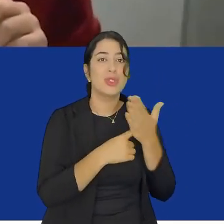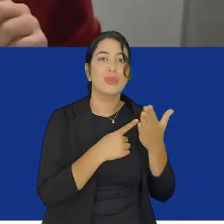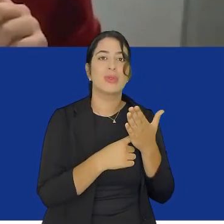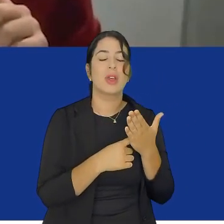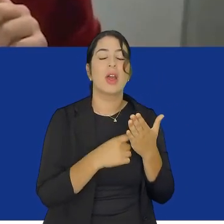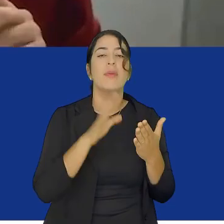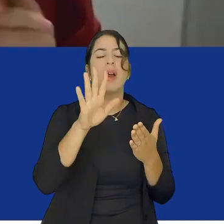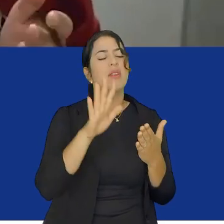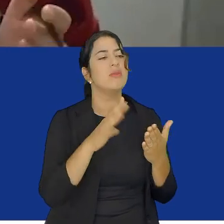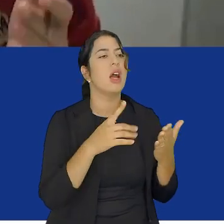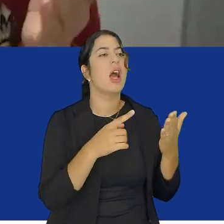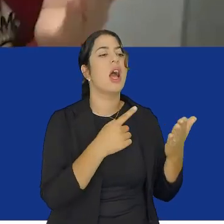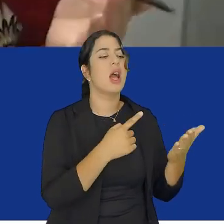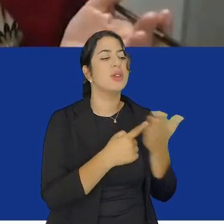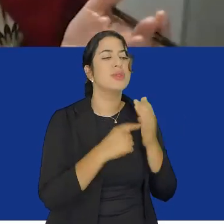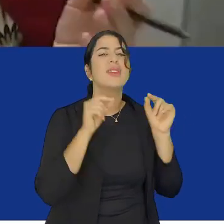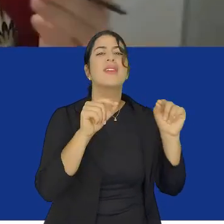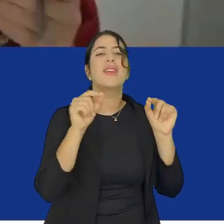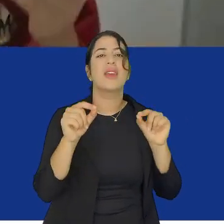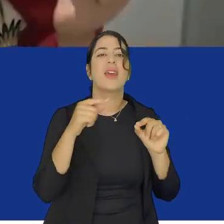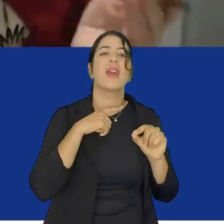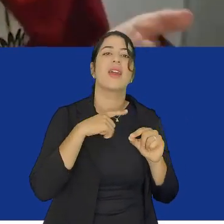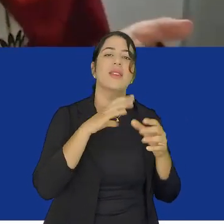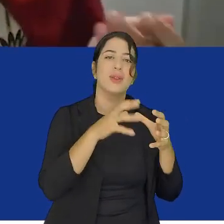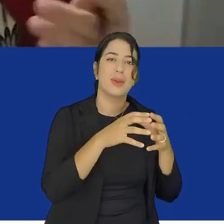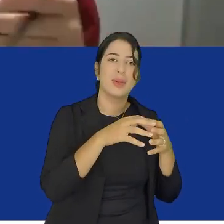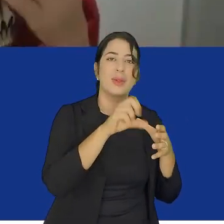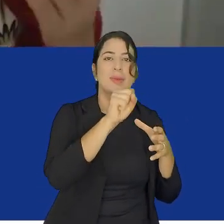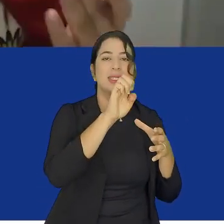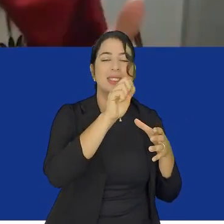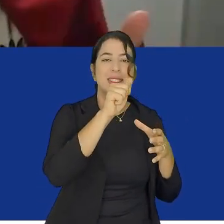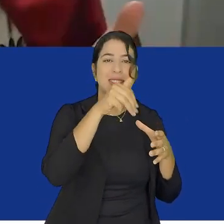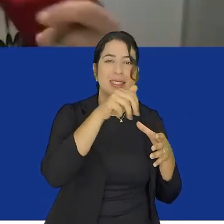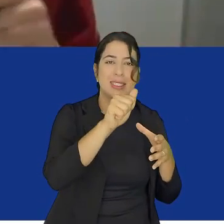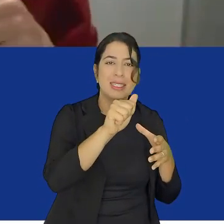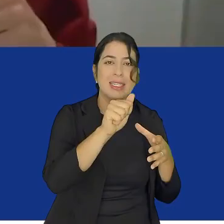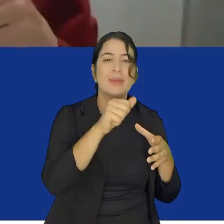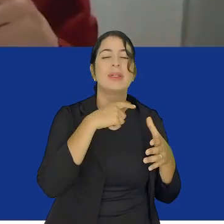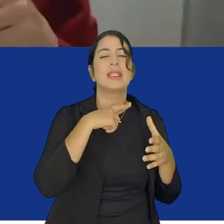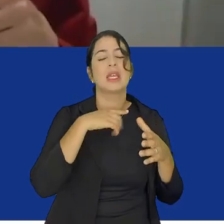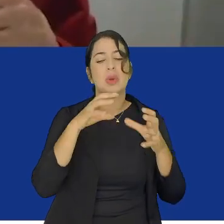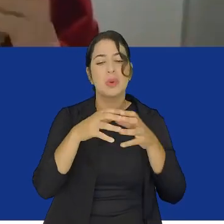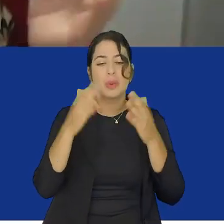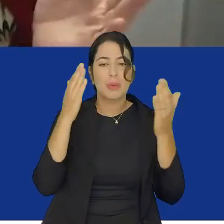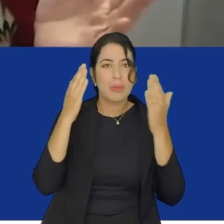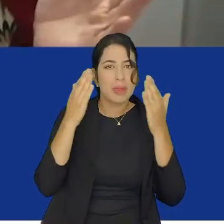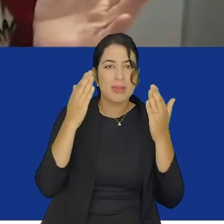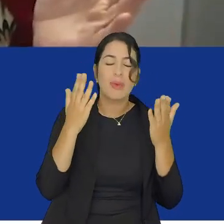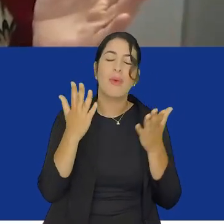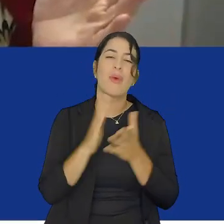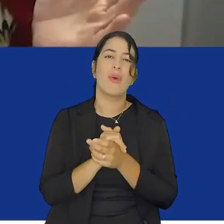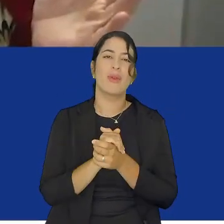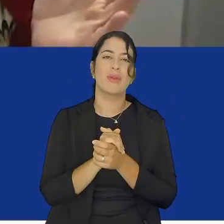Pede ajuda para quem? Olha, tem a SEAMA, tem o Sejure, tem os psicólogos, tem um monte de